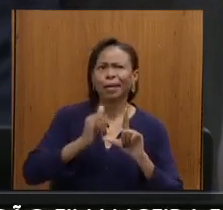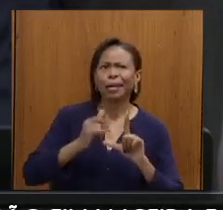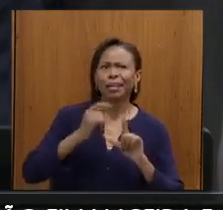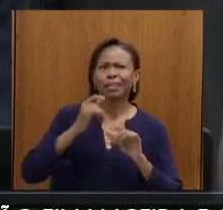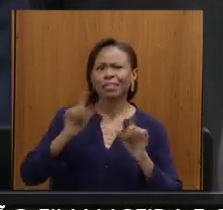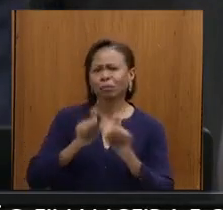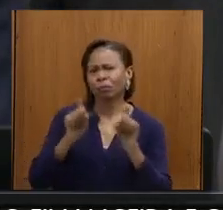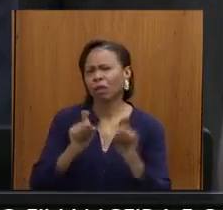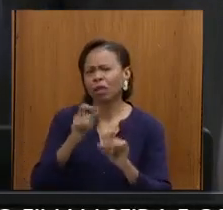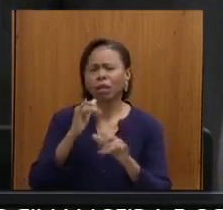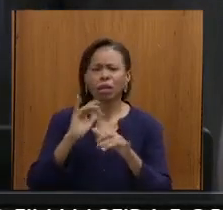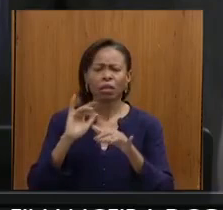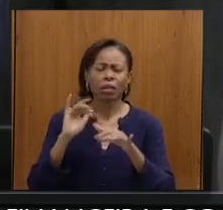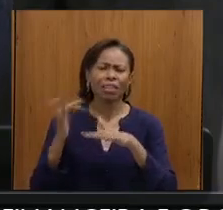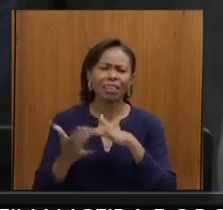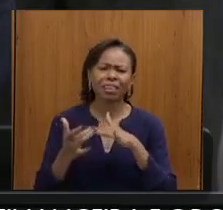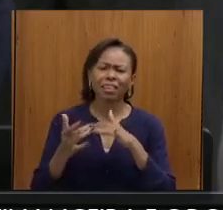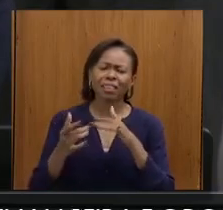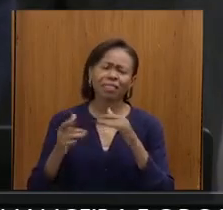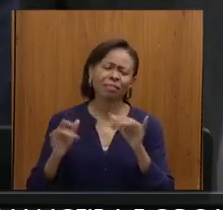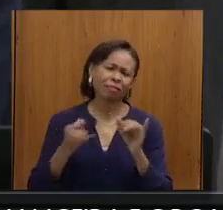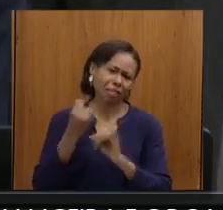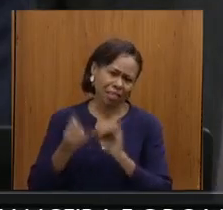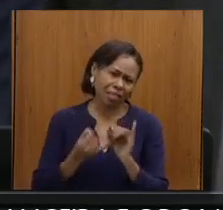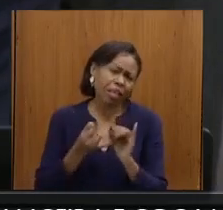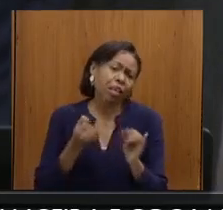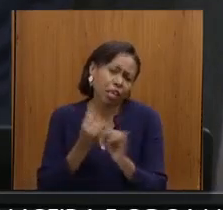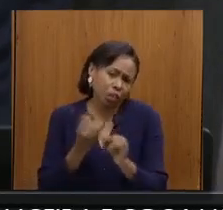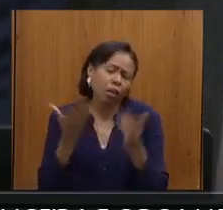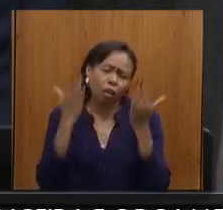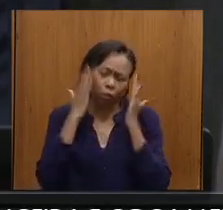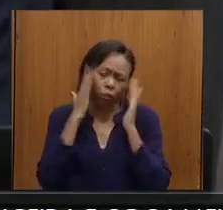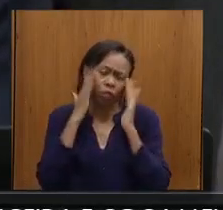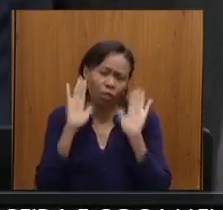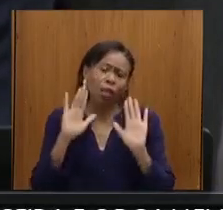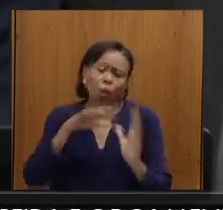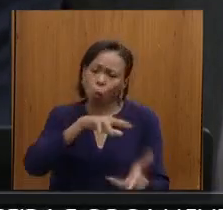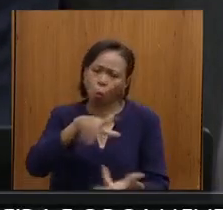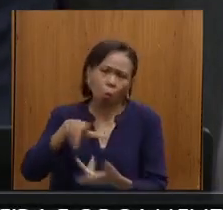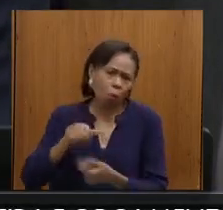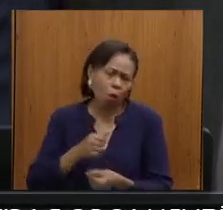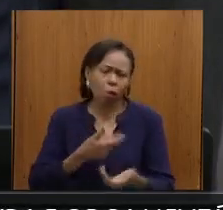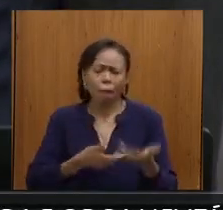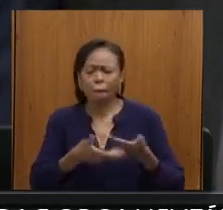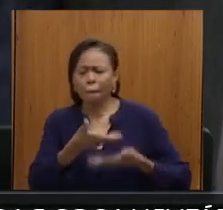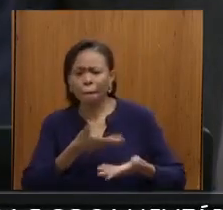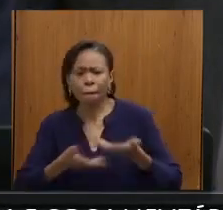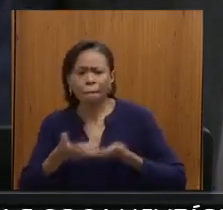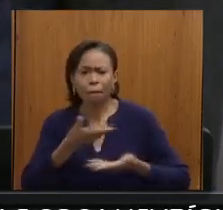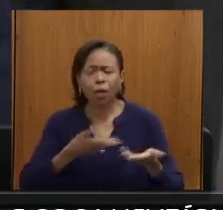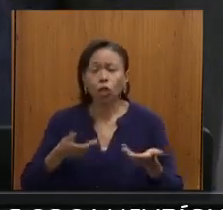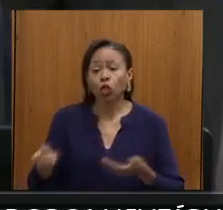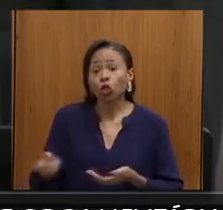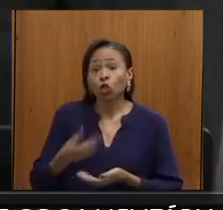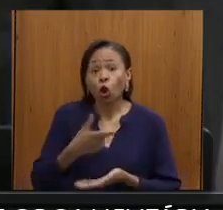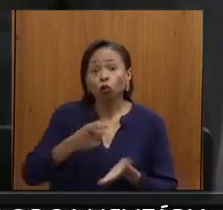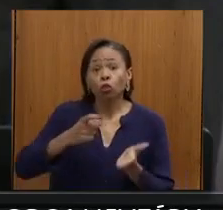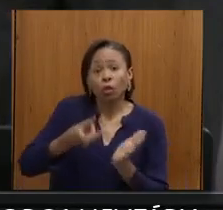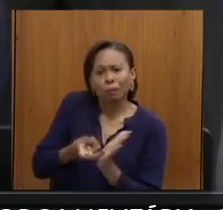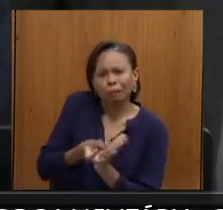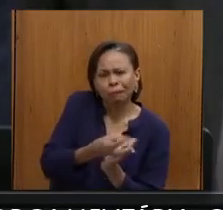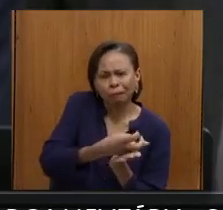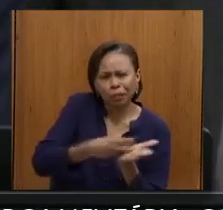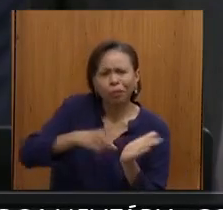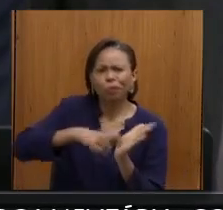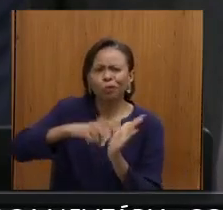está discutindo. Eu compreendo. o governo tem a sua concepção a respeito de novos tributos, não vou nem